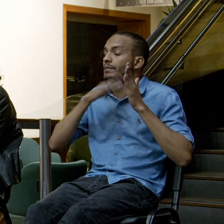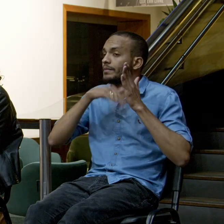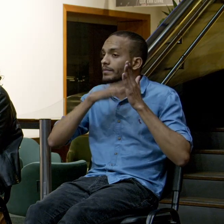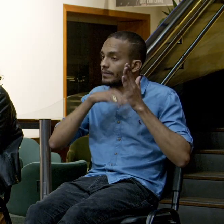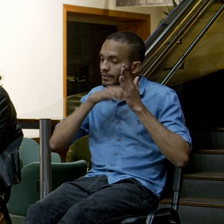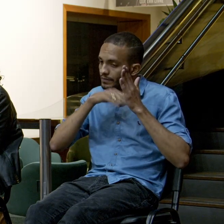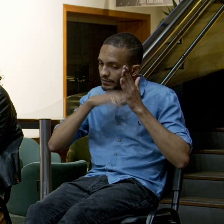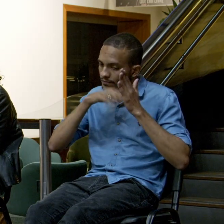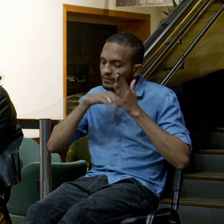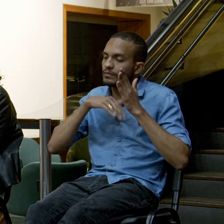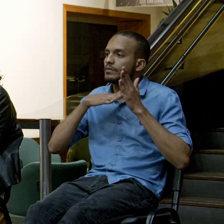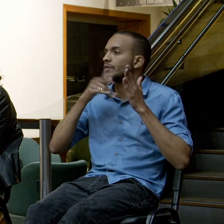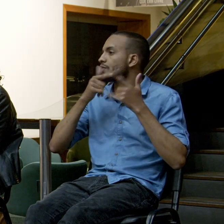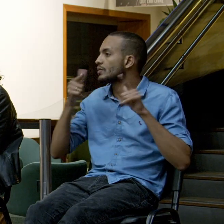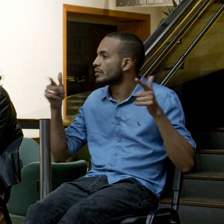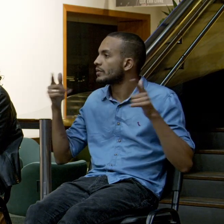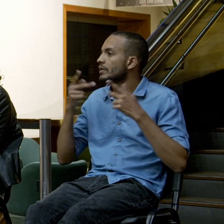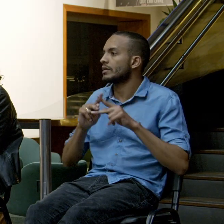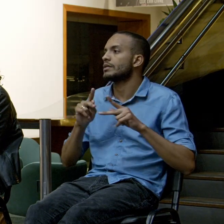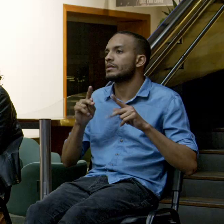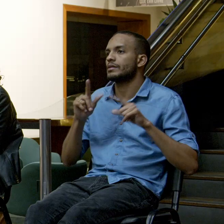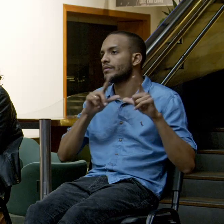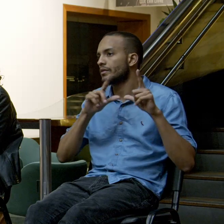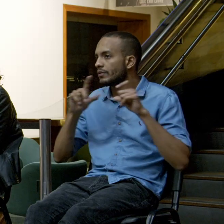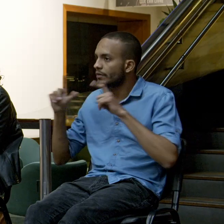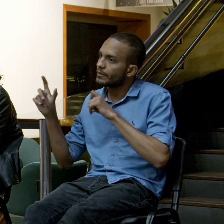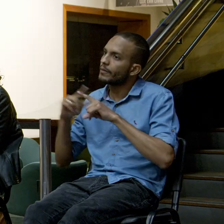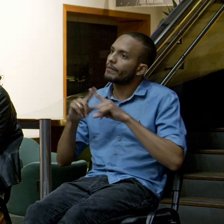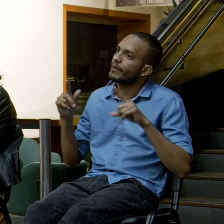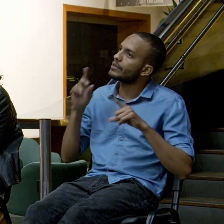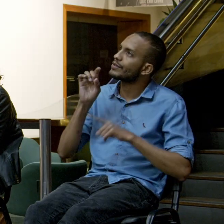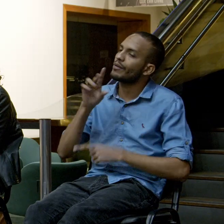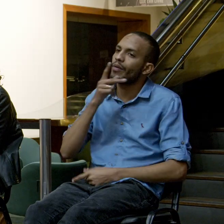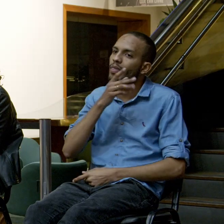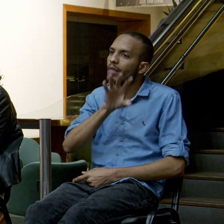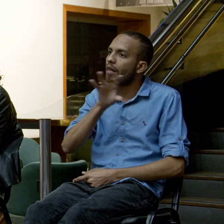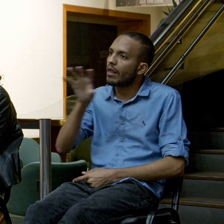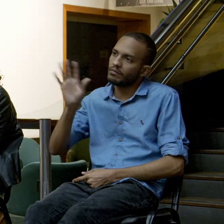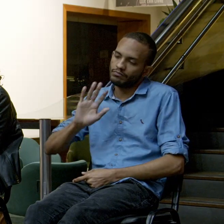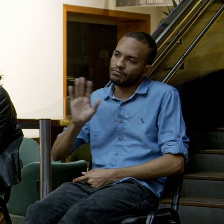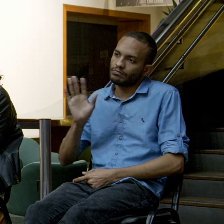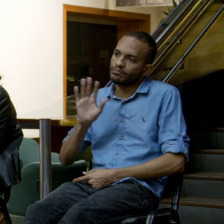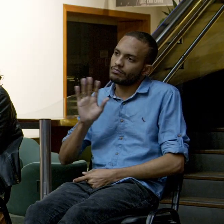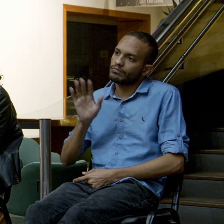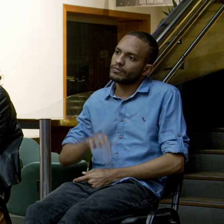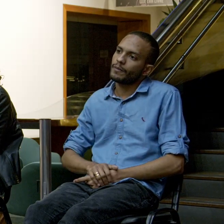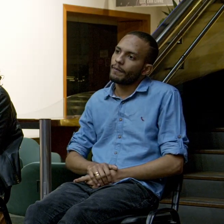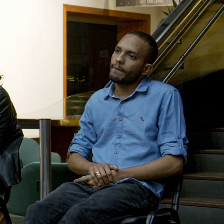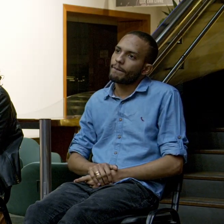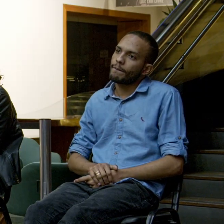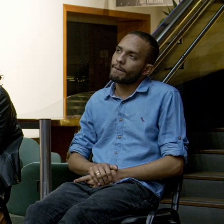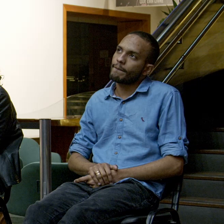importantes e que não tinham essas imagens, mas também é uma questão, não é só dela, assim, acho que é uma questão